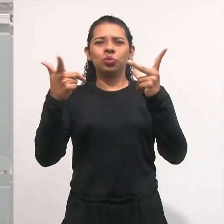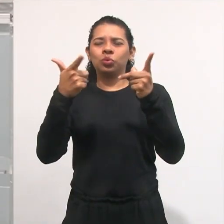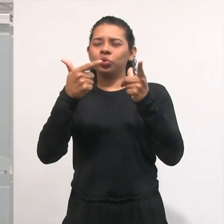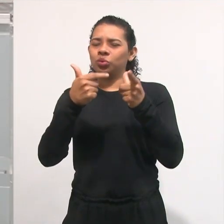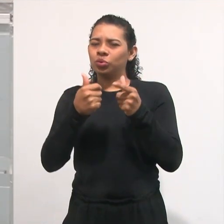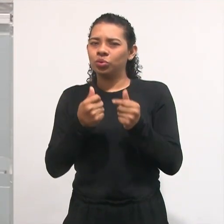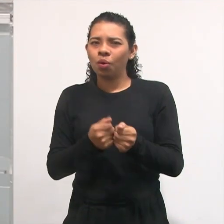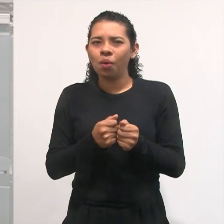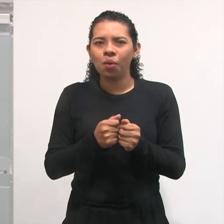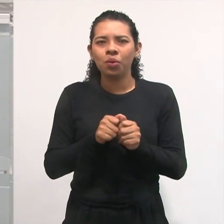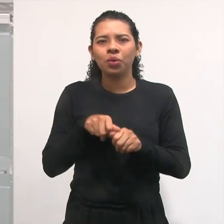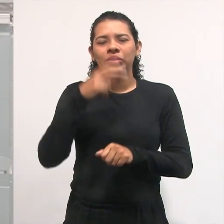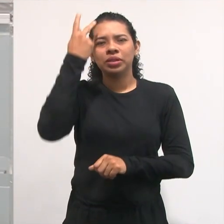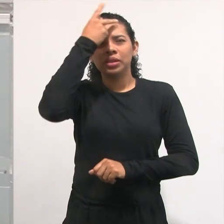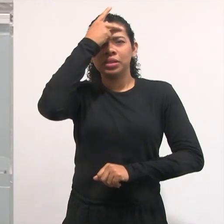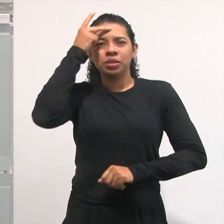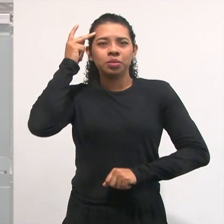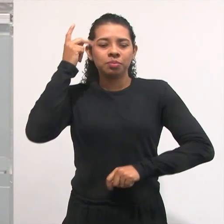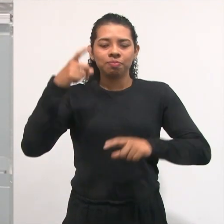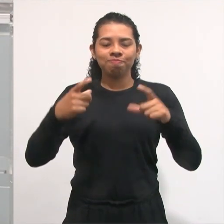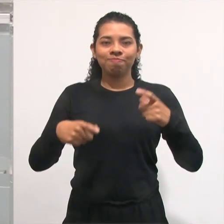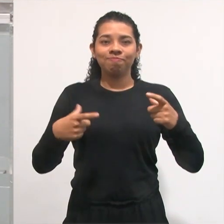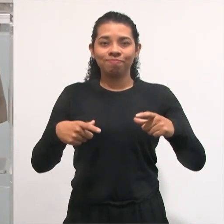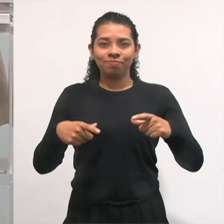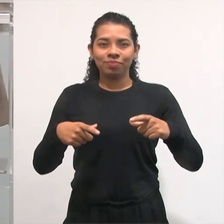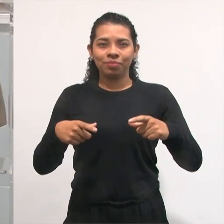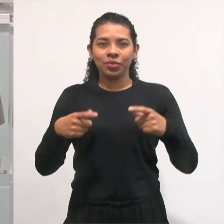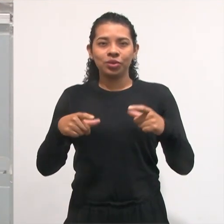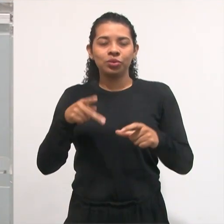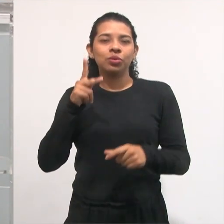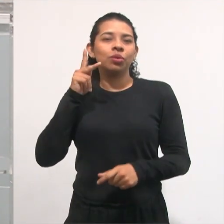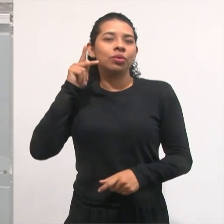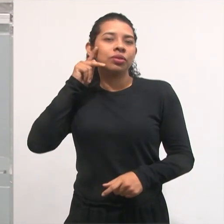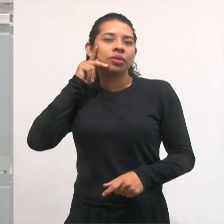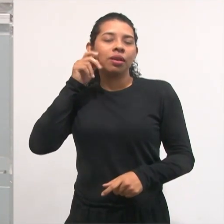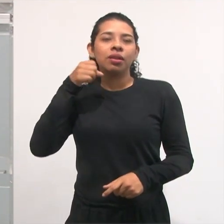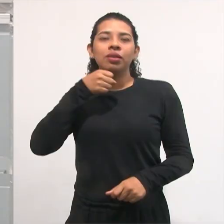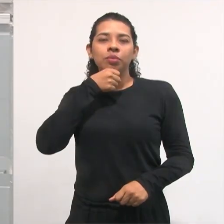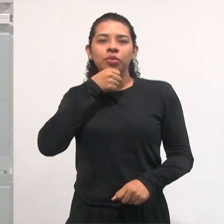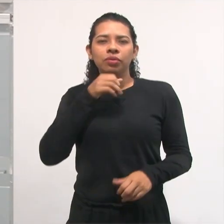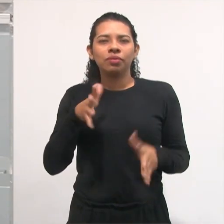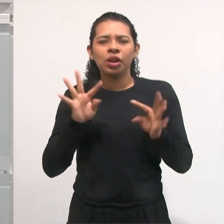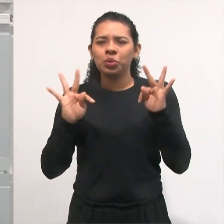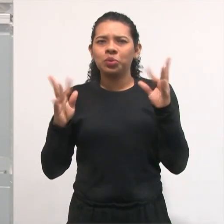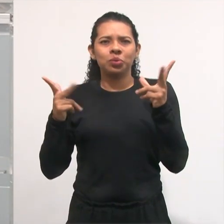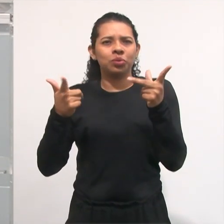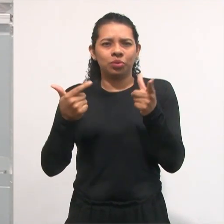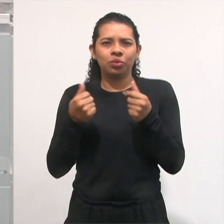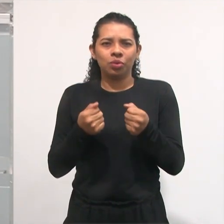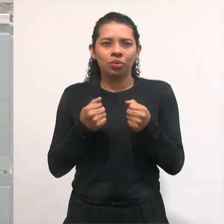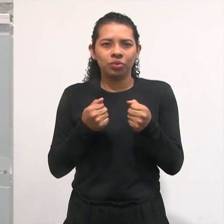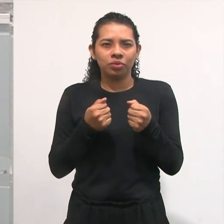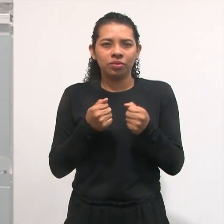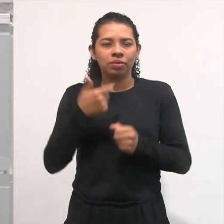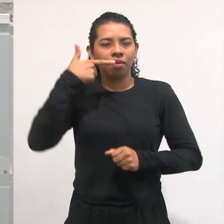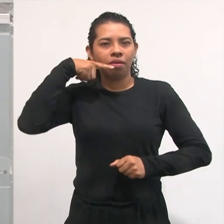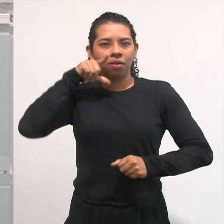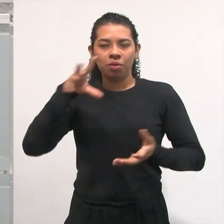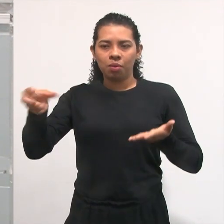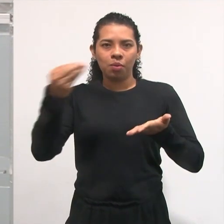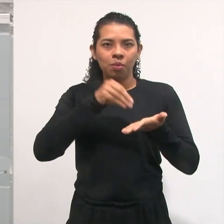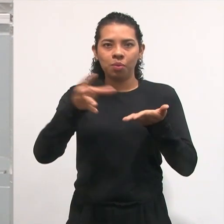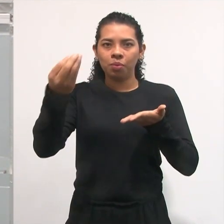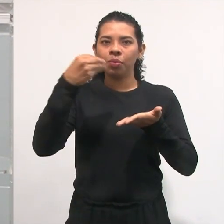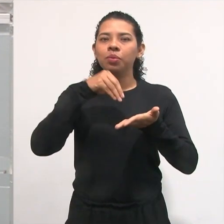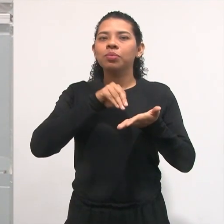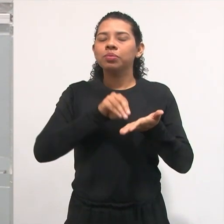interesse ou alguma coisa de saúde de todos os moradores de Porto Velho? Ou de todos os moradores de Paraná